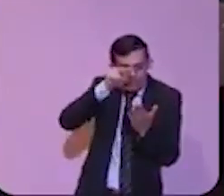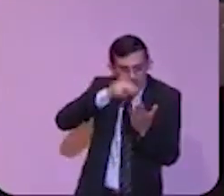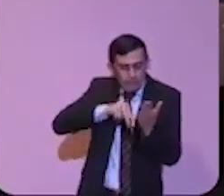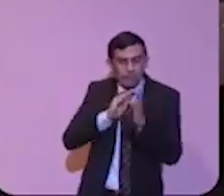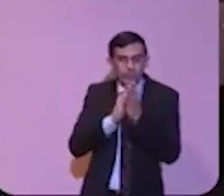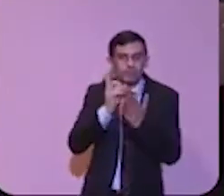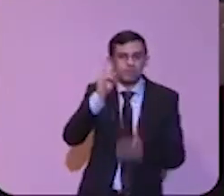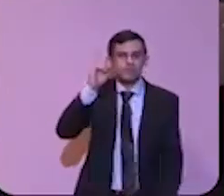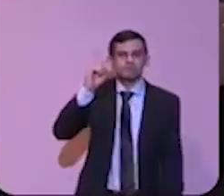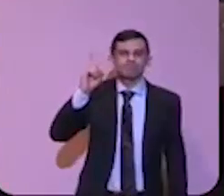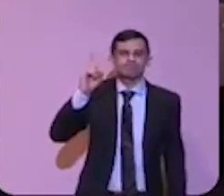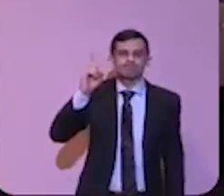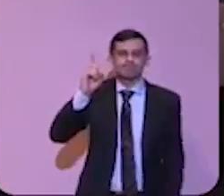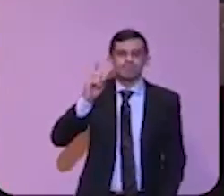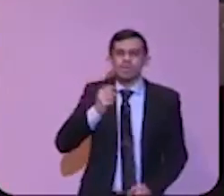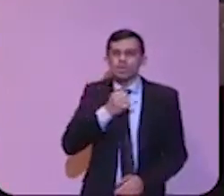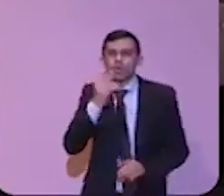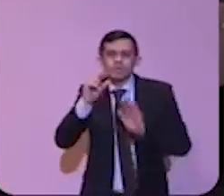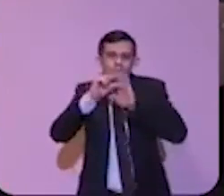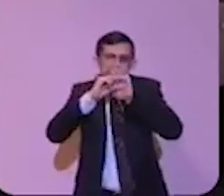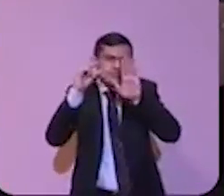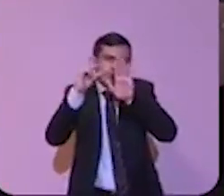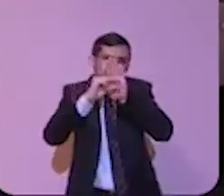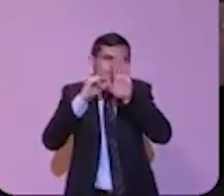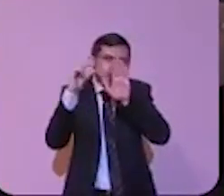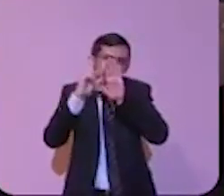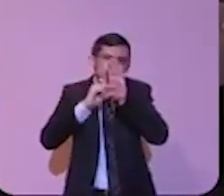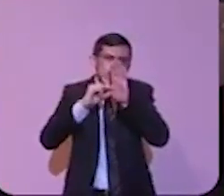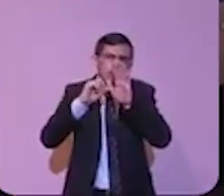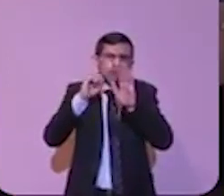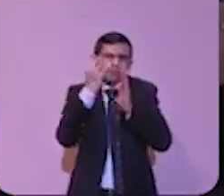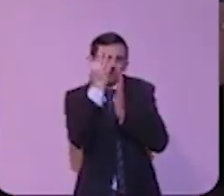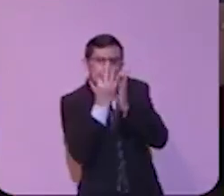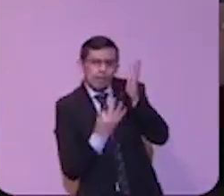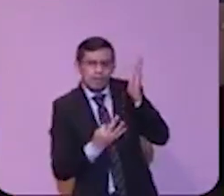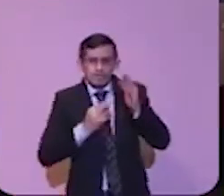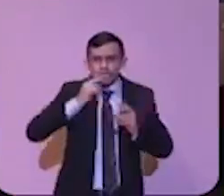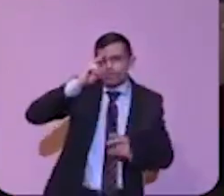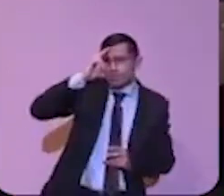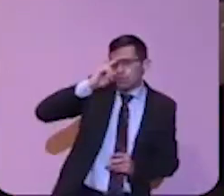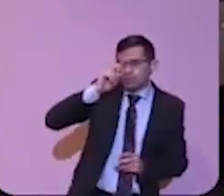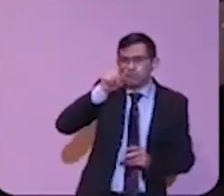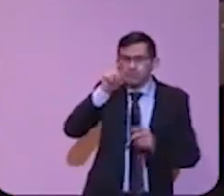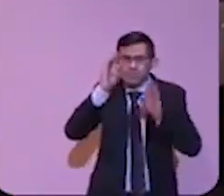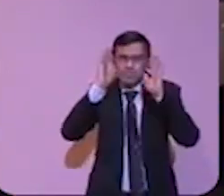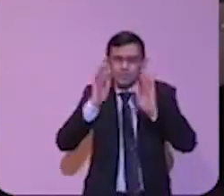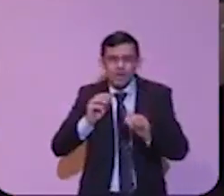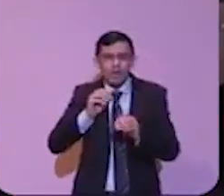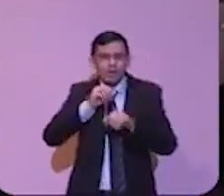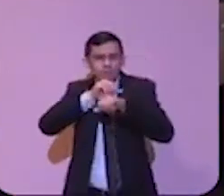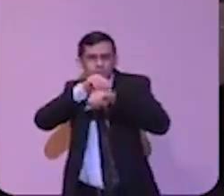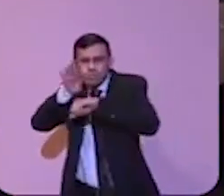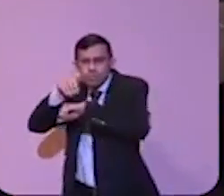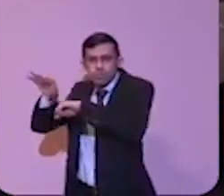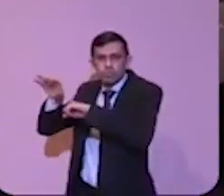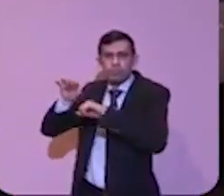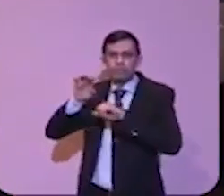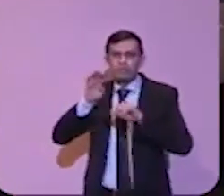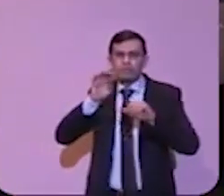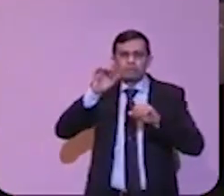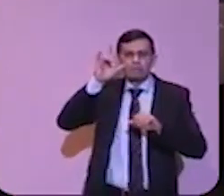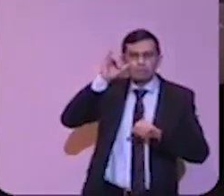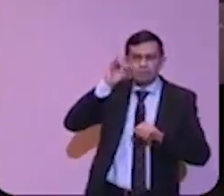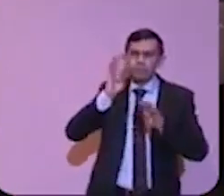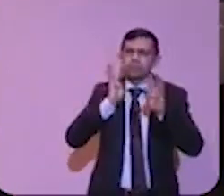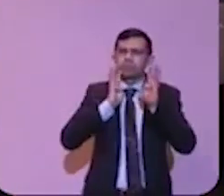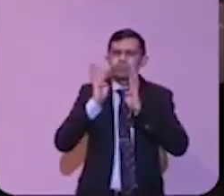dias? Quantos versículos, quantos textos, quantas histórias você já compartilhou através das suas redes